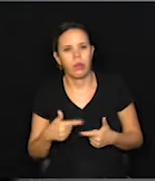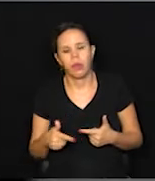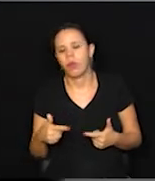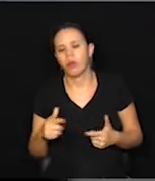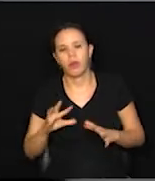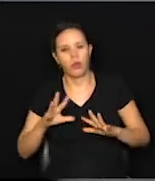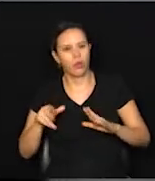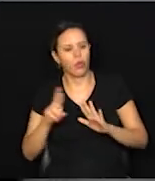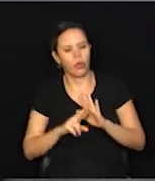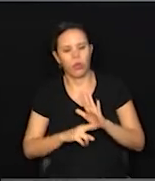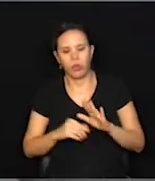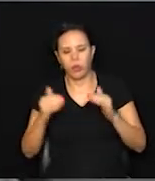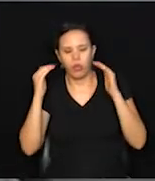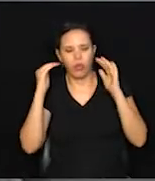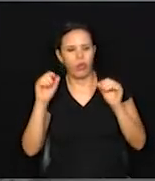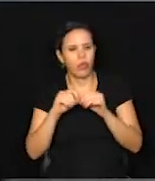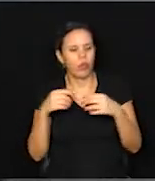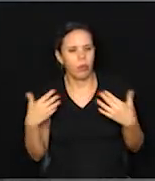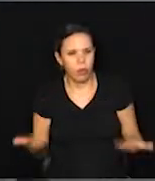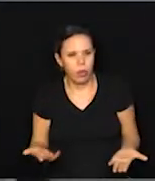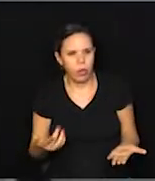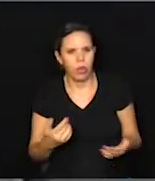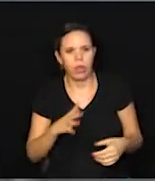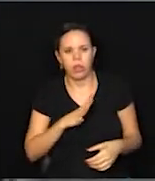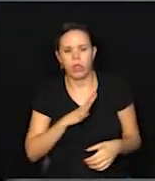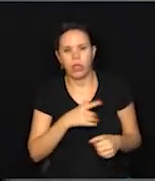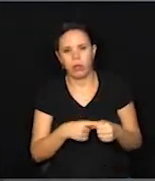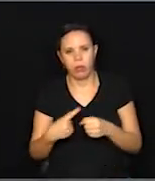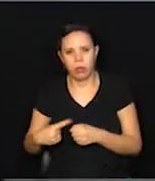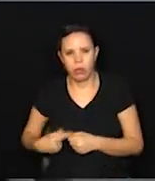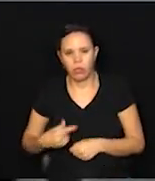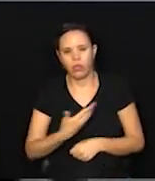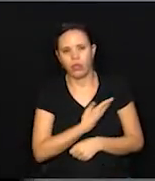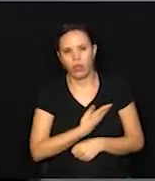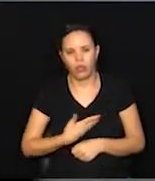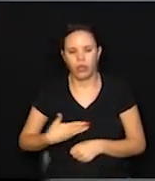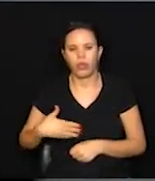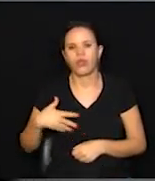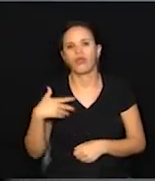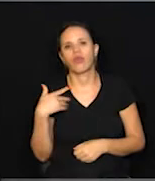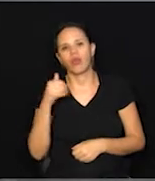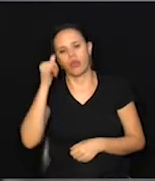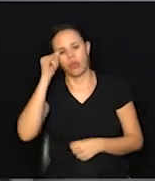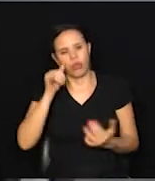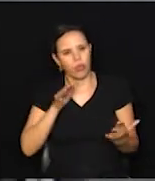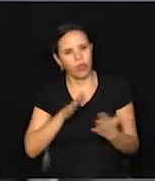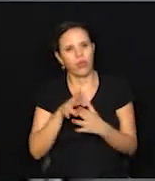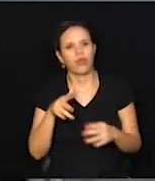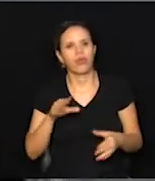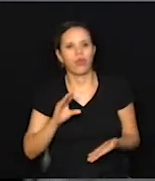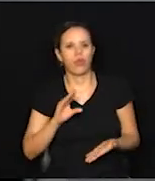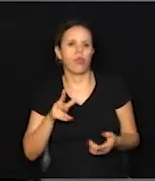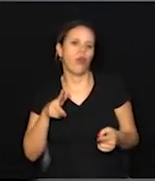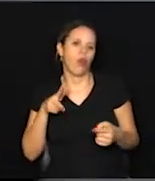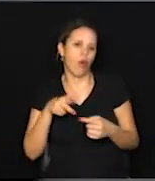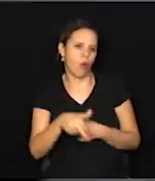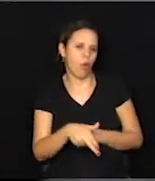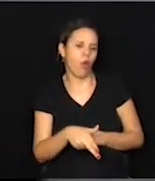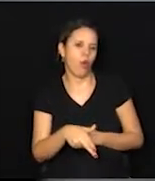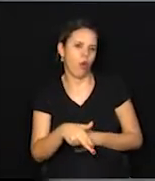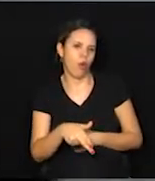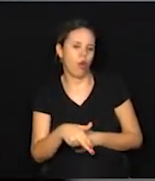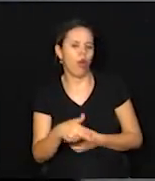foram tomadas, né? E aí municípios e governadores enfrentando o boicote do governo federal, enfrentando